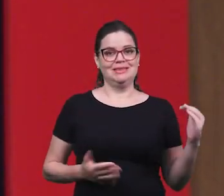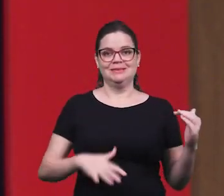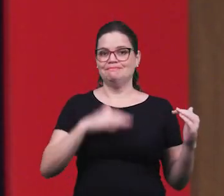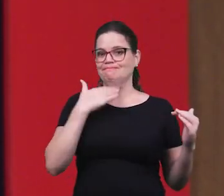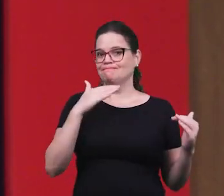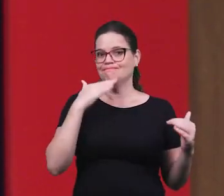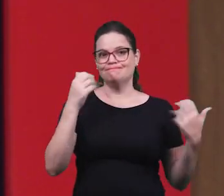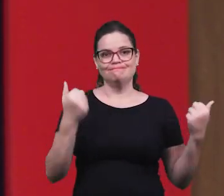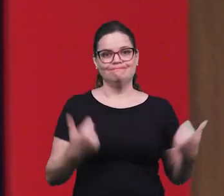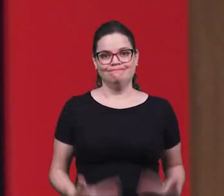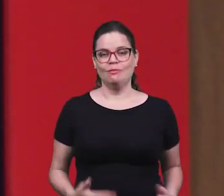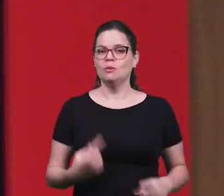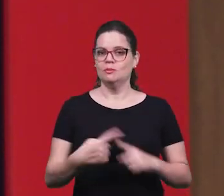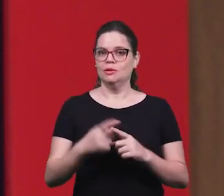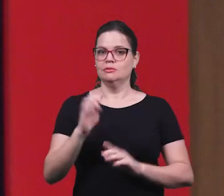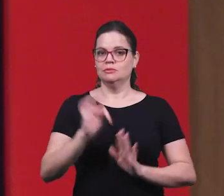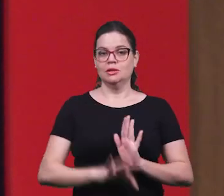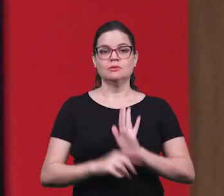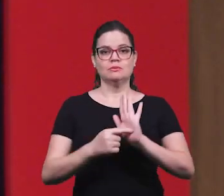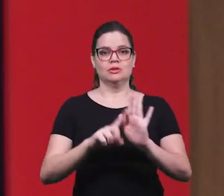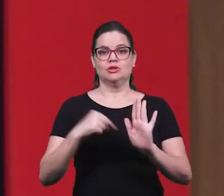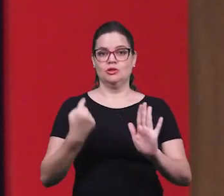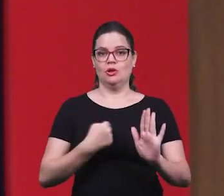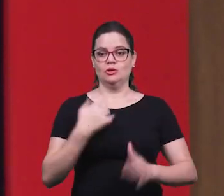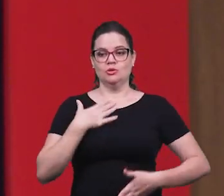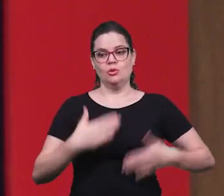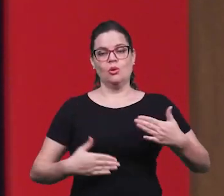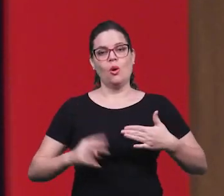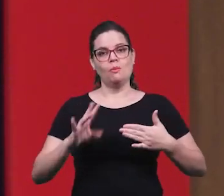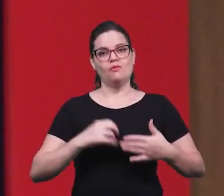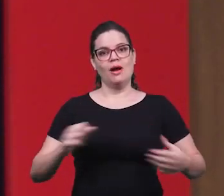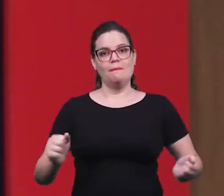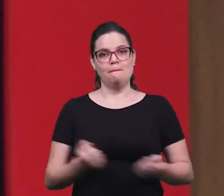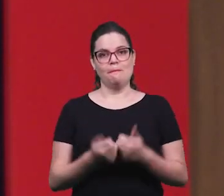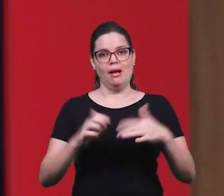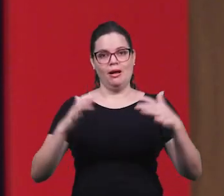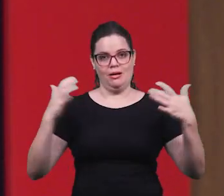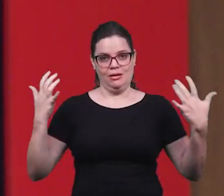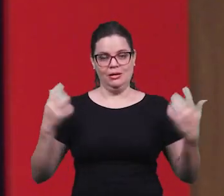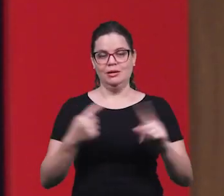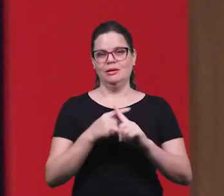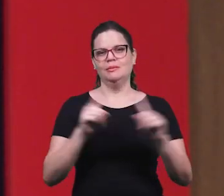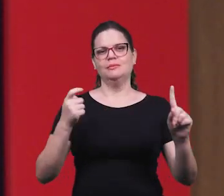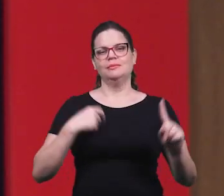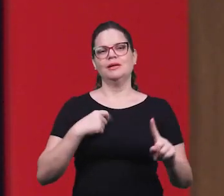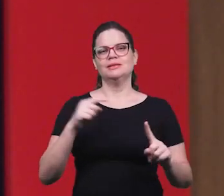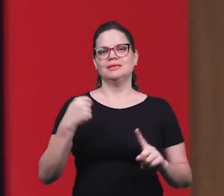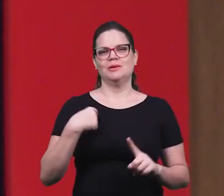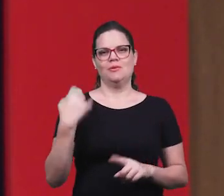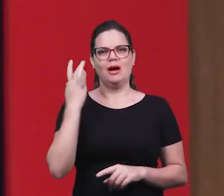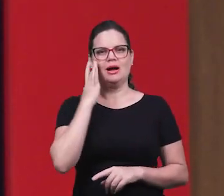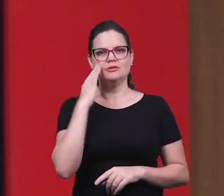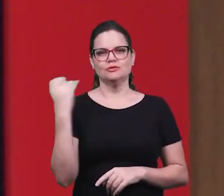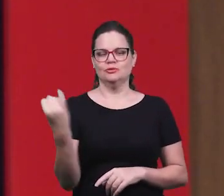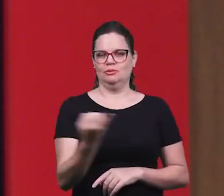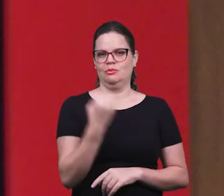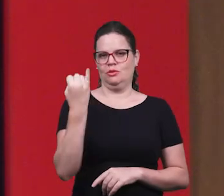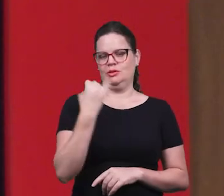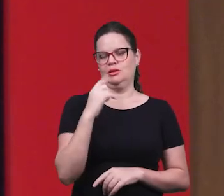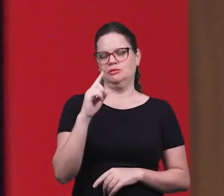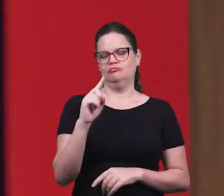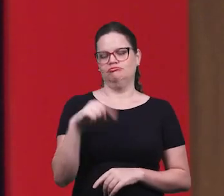corpo glorificado. Mas o que é sublime para nós, é muito importante a gente